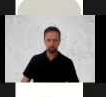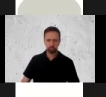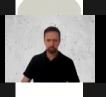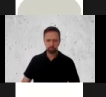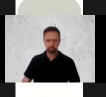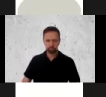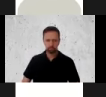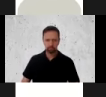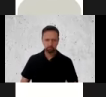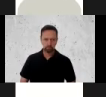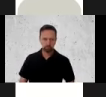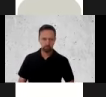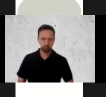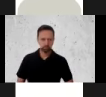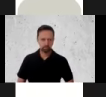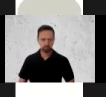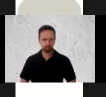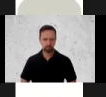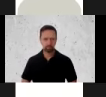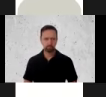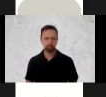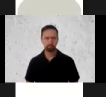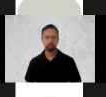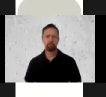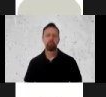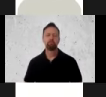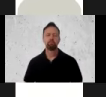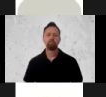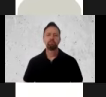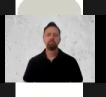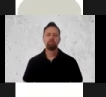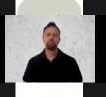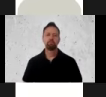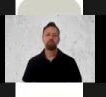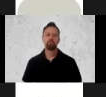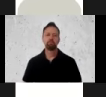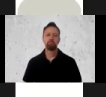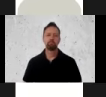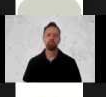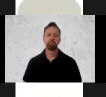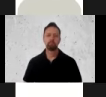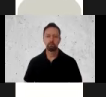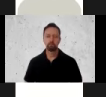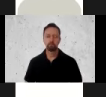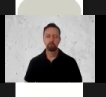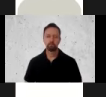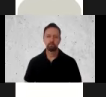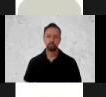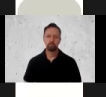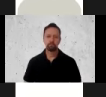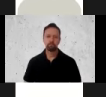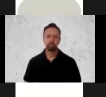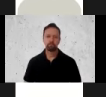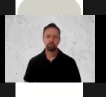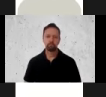crédito são dados sobre financiamentos bancários com recursos livres, ou seja, eles estão tirando qualquer financiamento com recurso direcionado,